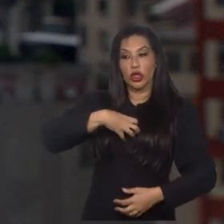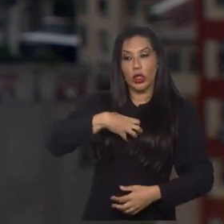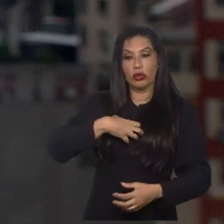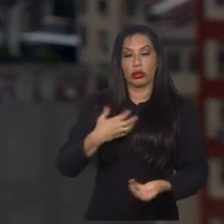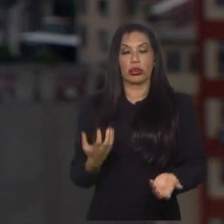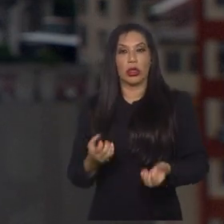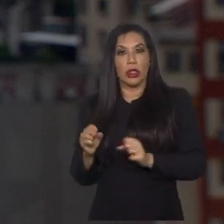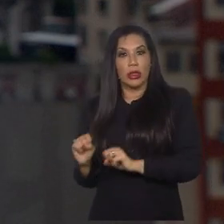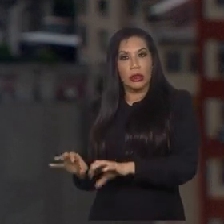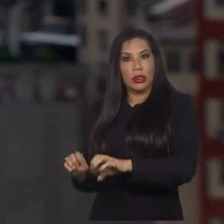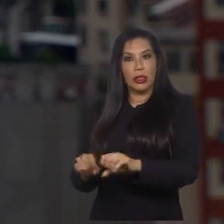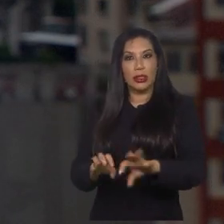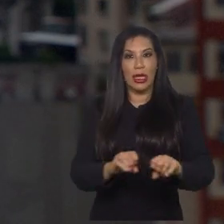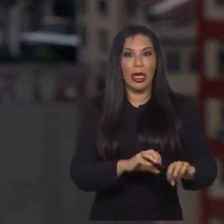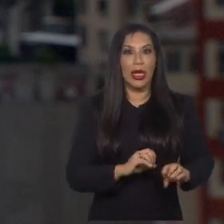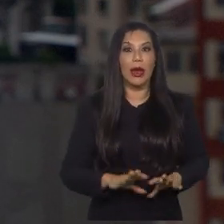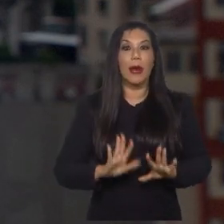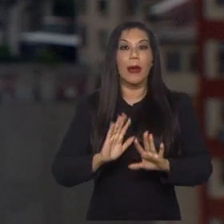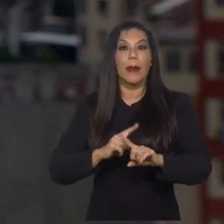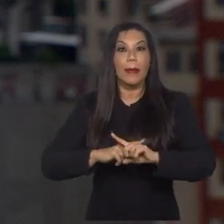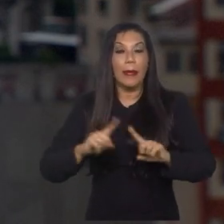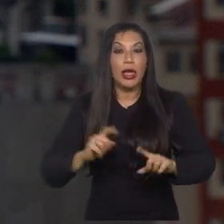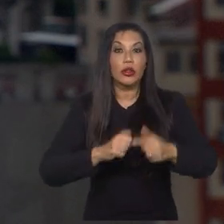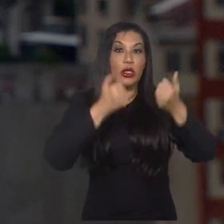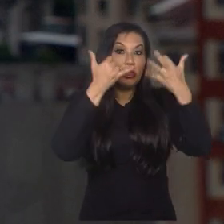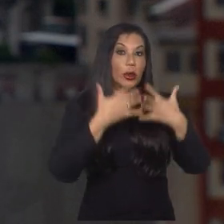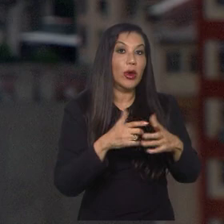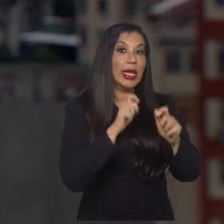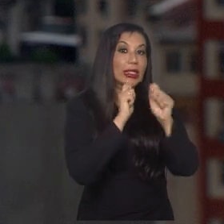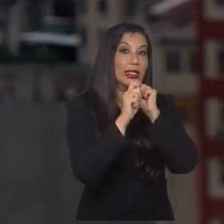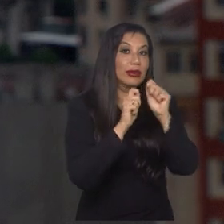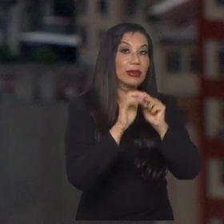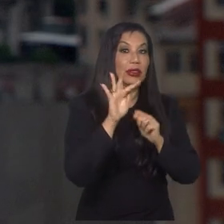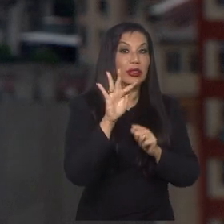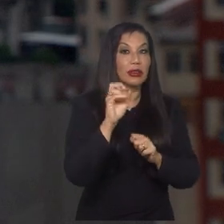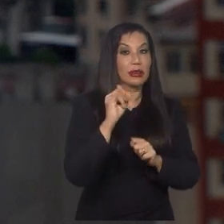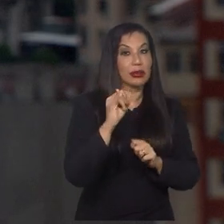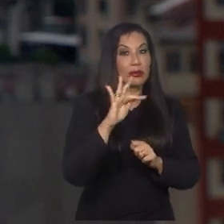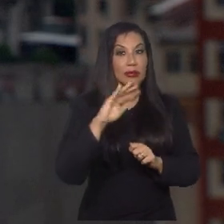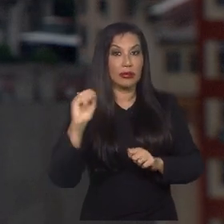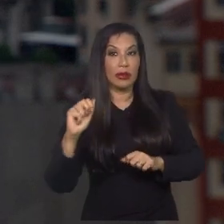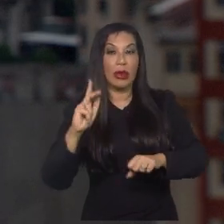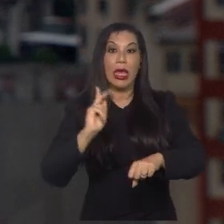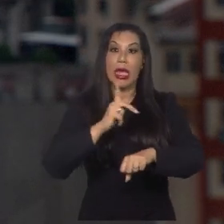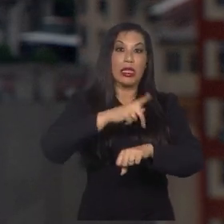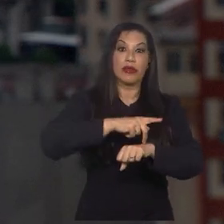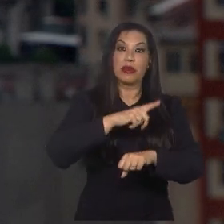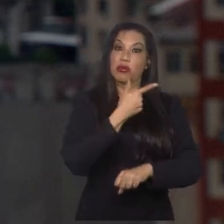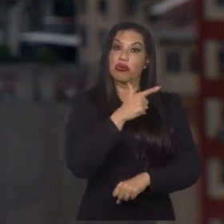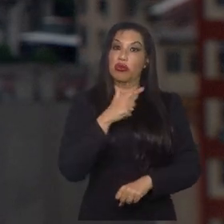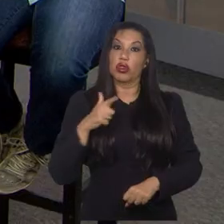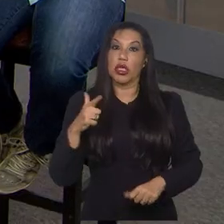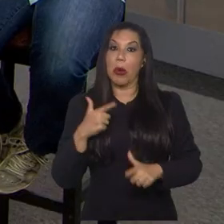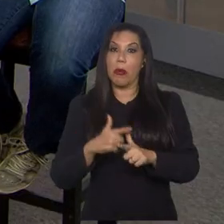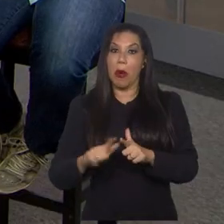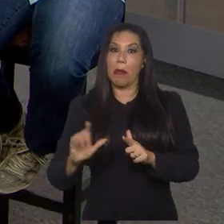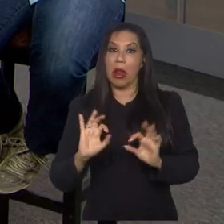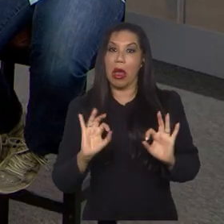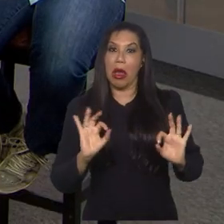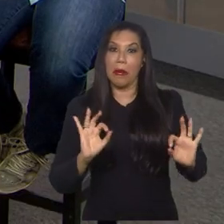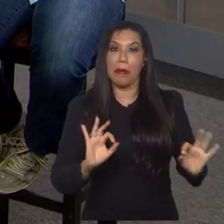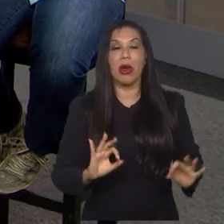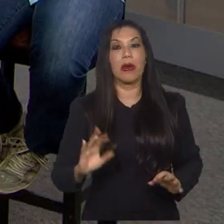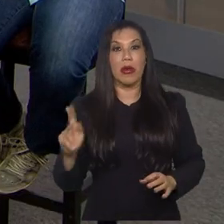seus jogadores. O que ele declarou numa entrevista à FIFA, que ele falou que nas Filipinas ele não tinha esse tipo de problema. Então,